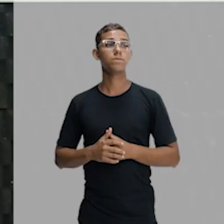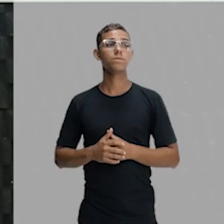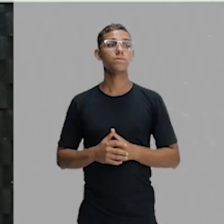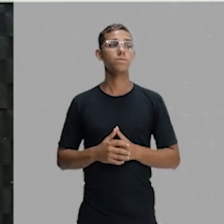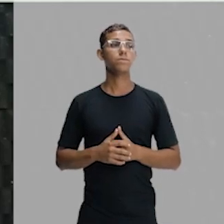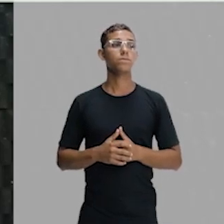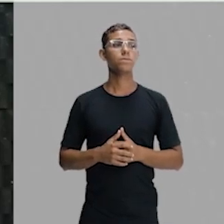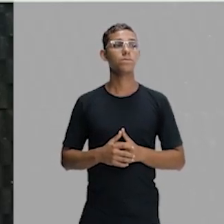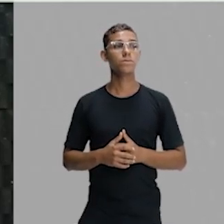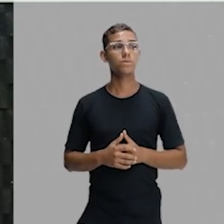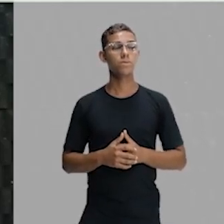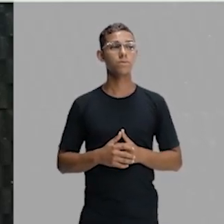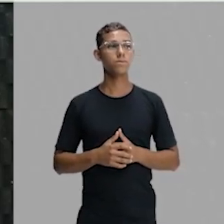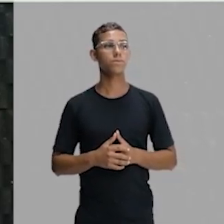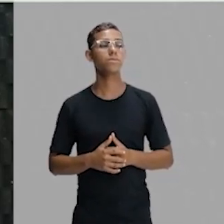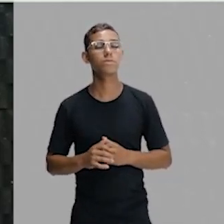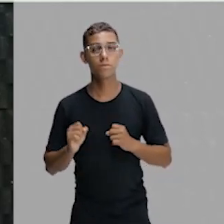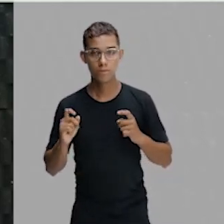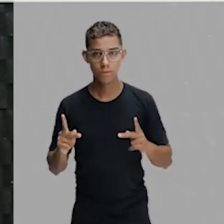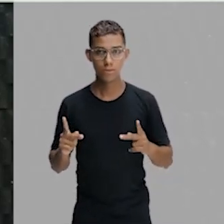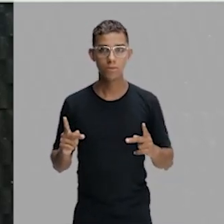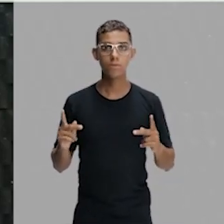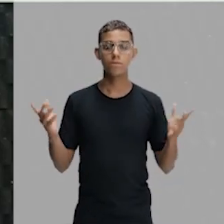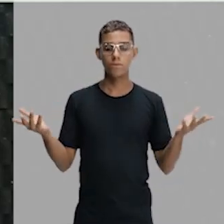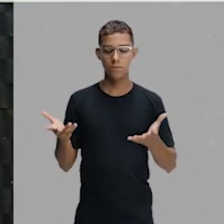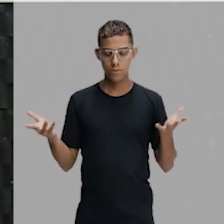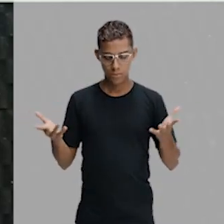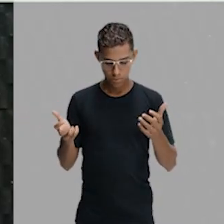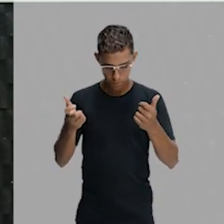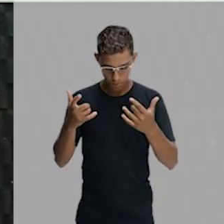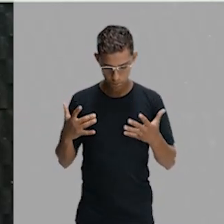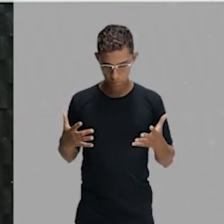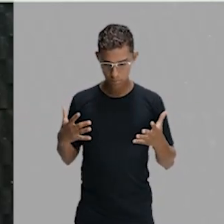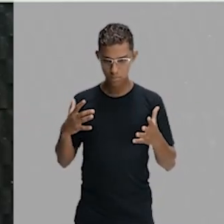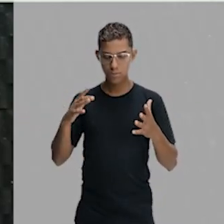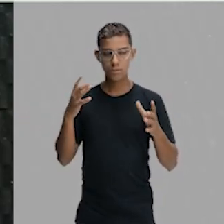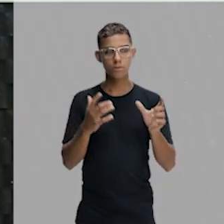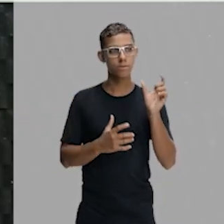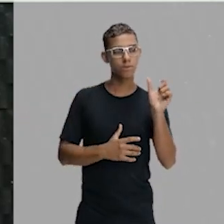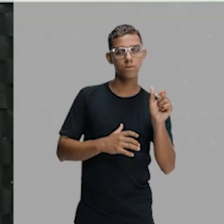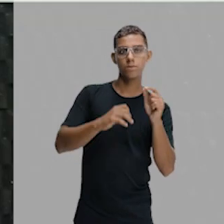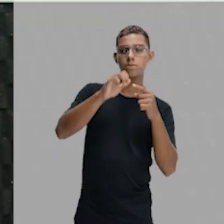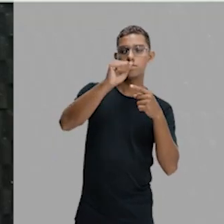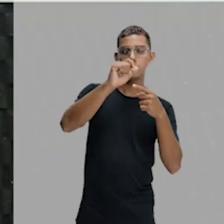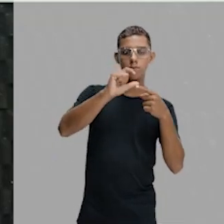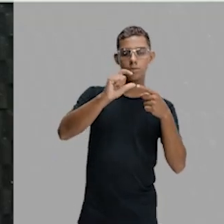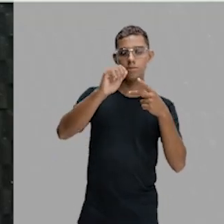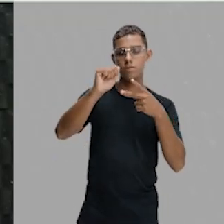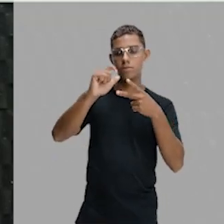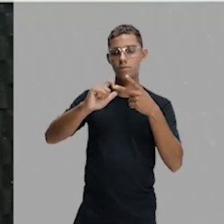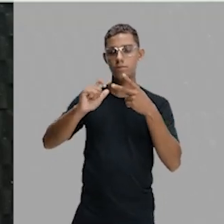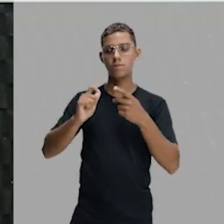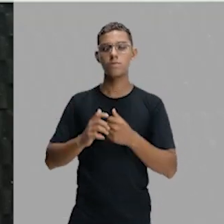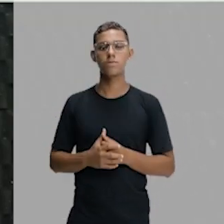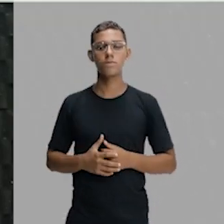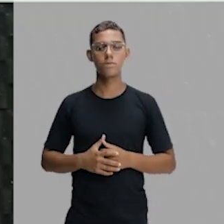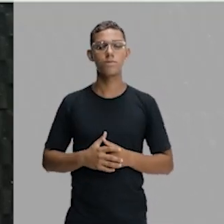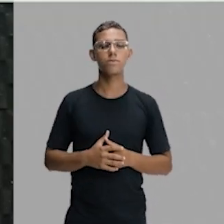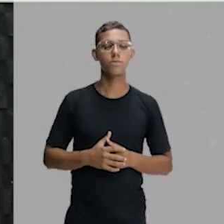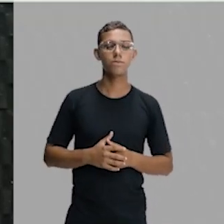Certo? Beleza. Aí ele está dizendo lá que do cruzamento entre indivíduos heterozigotos